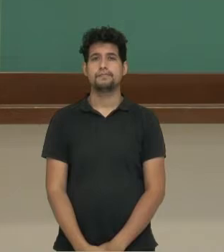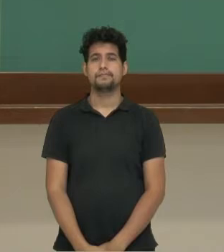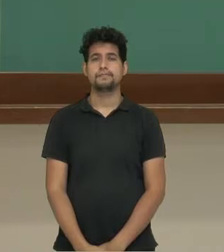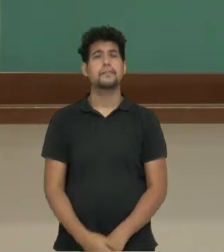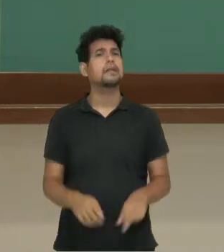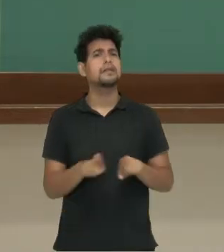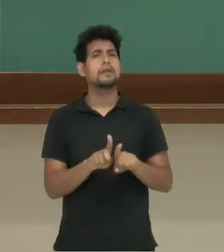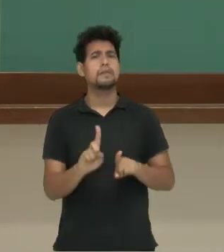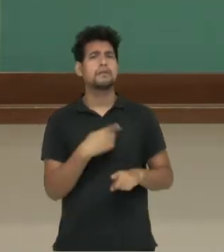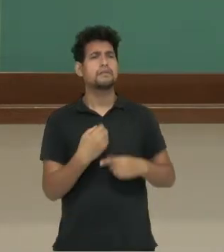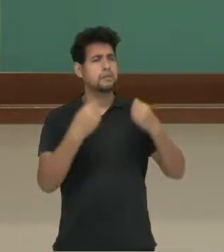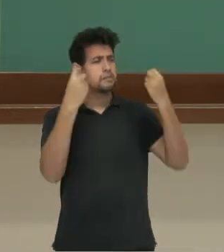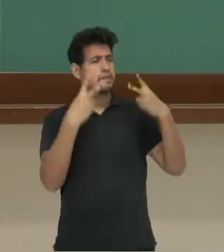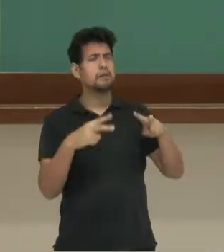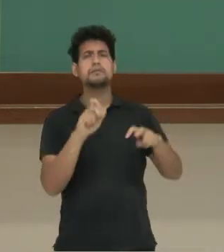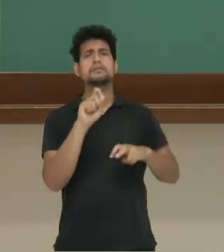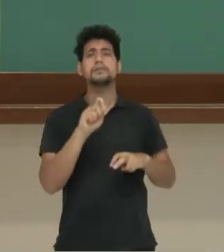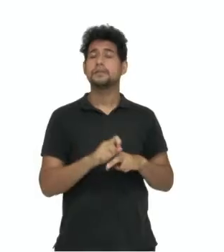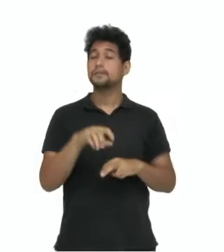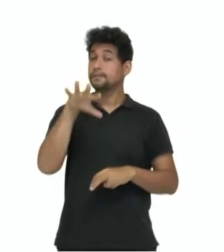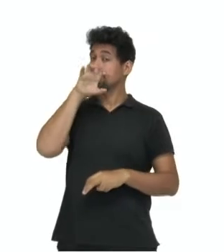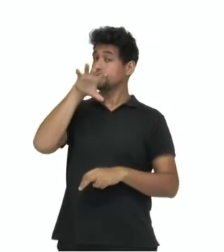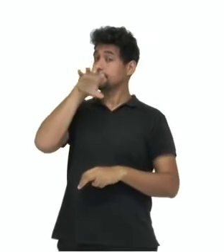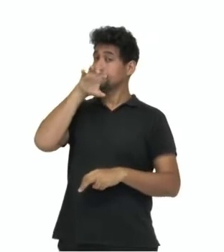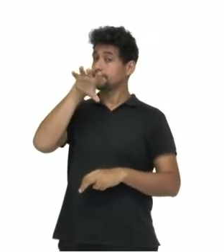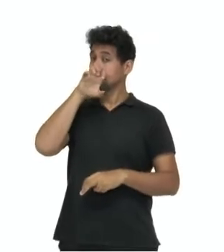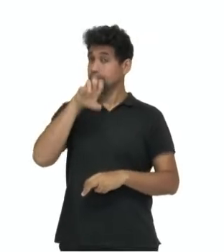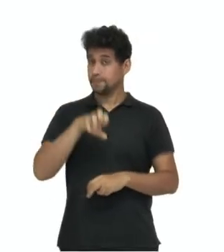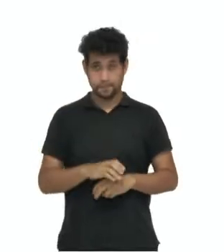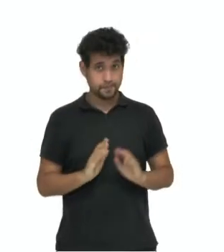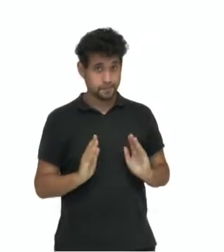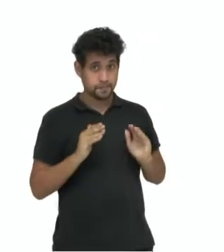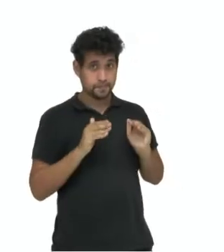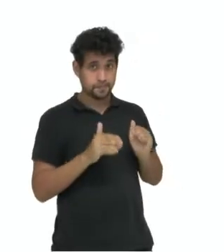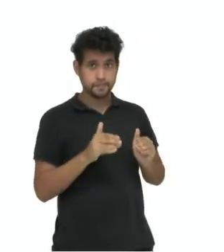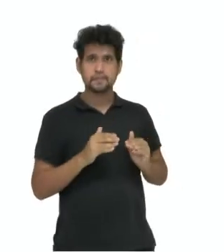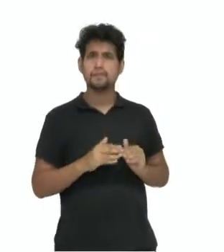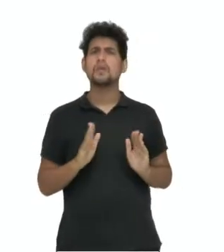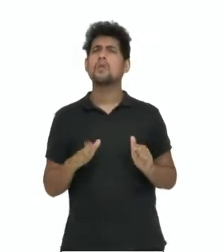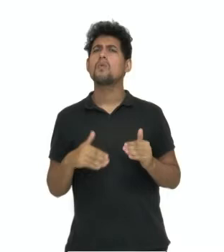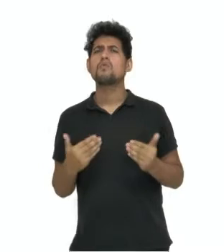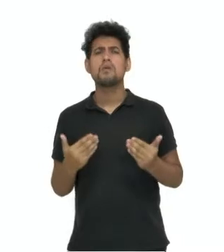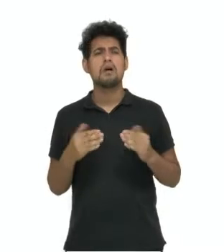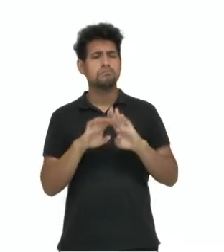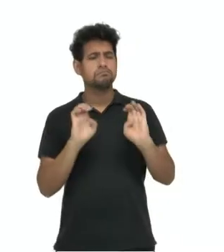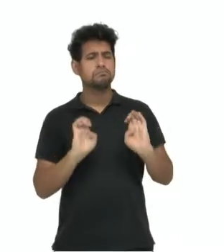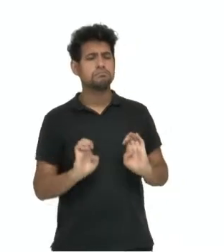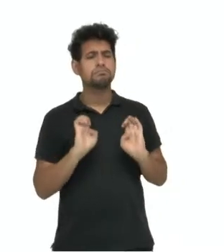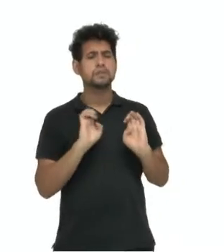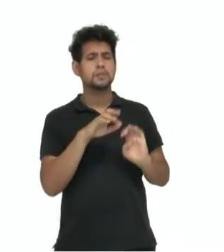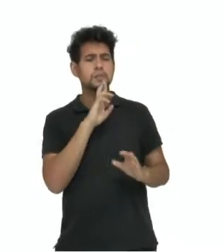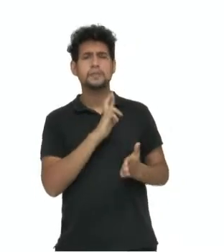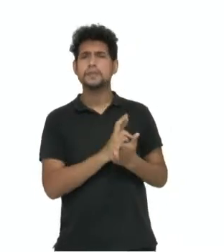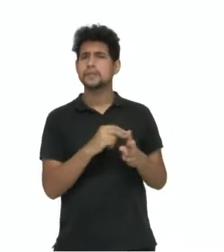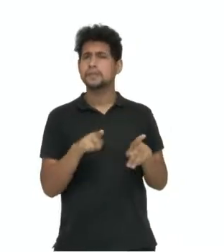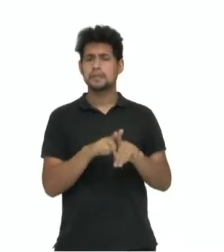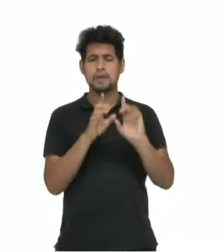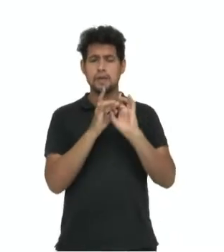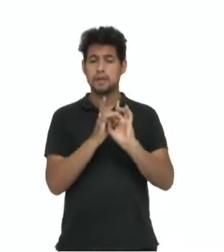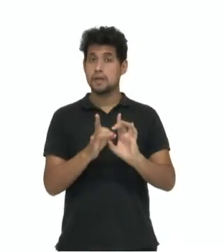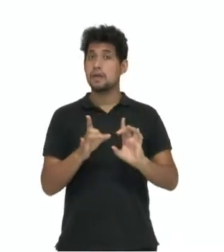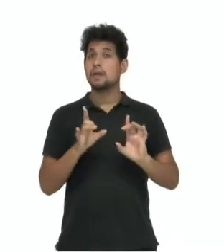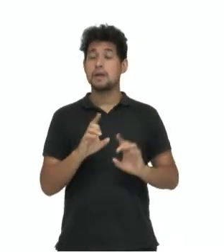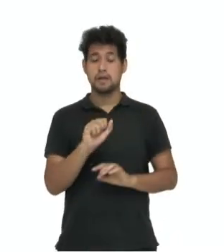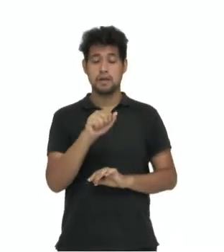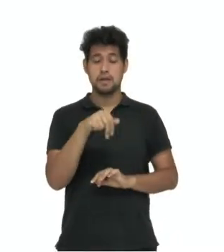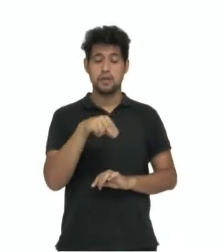E daí vamos falar então sobre a respiração especificamente. Quais são as estruturas que permitem com que os